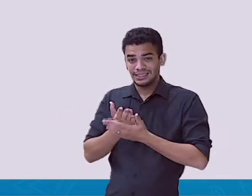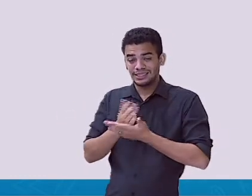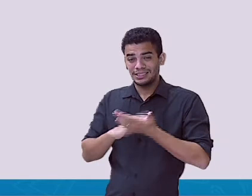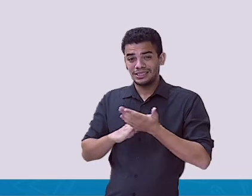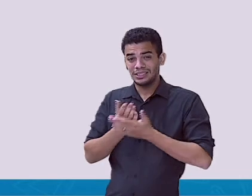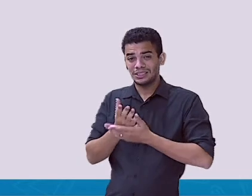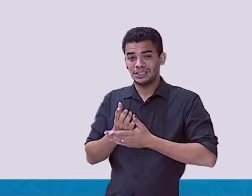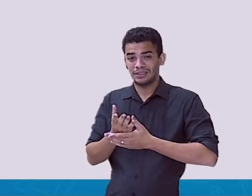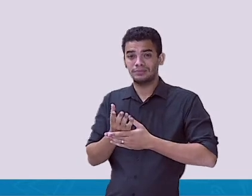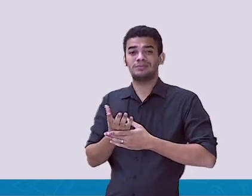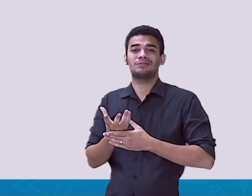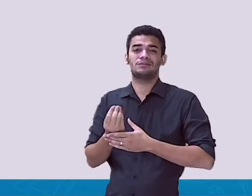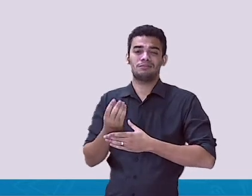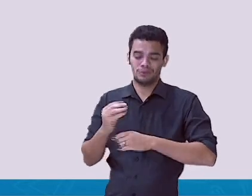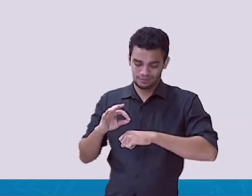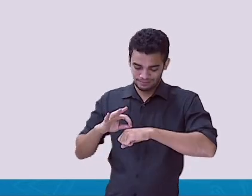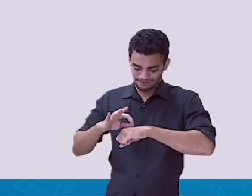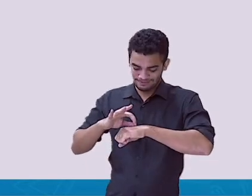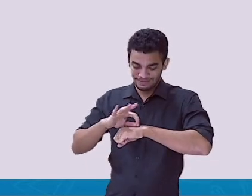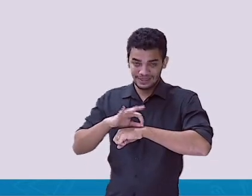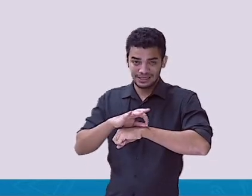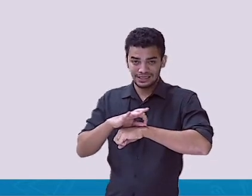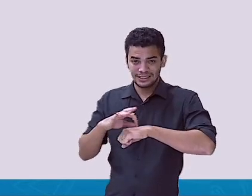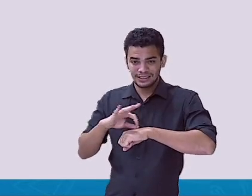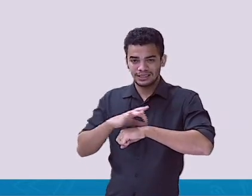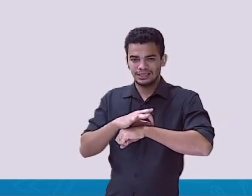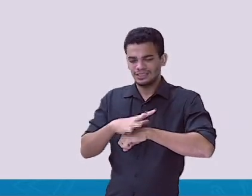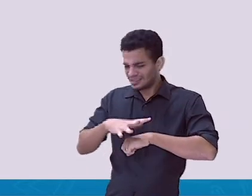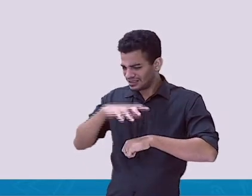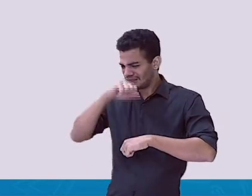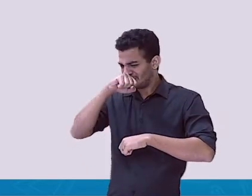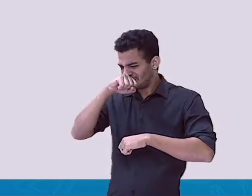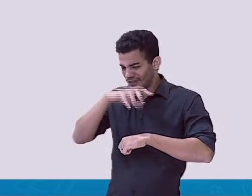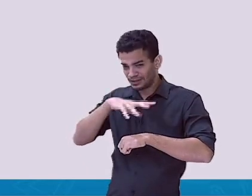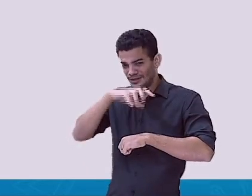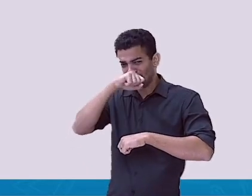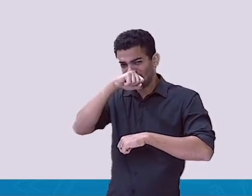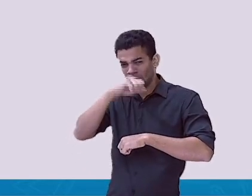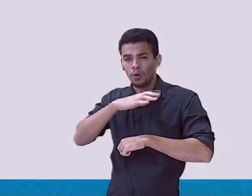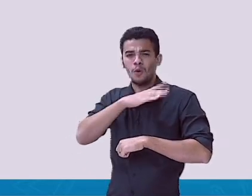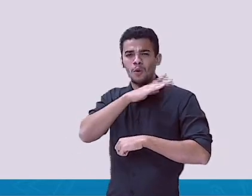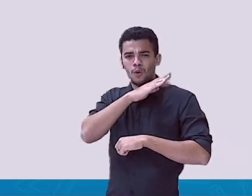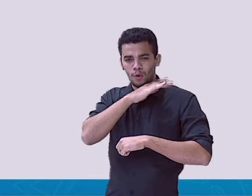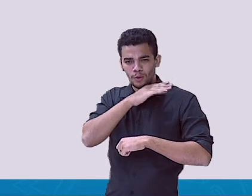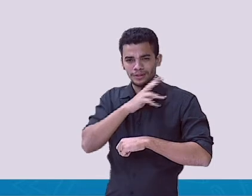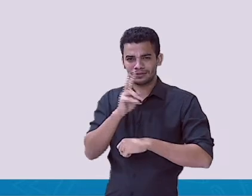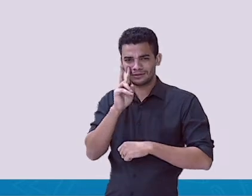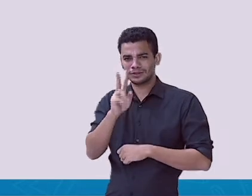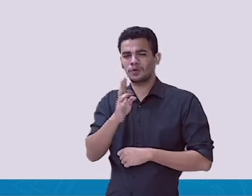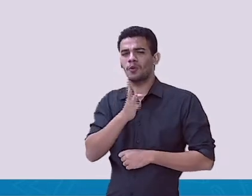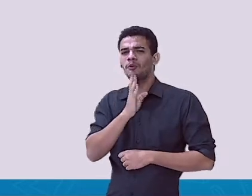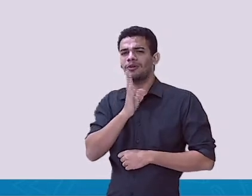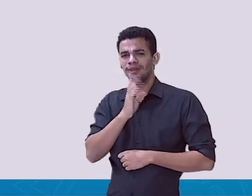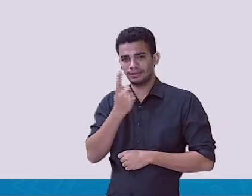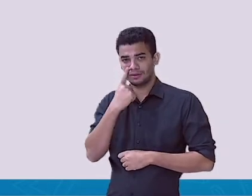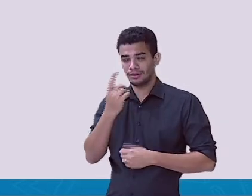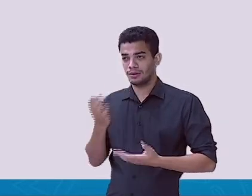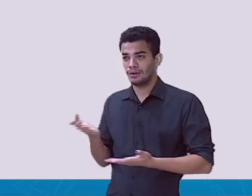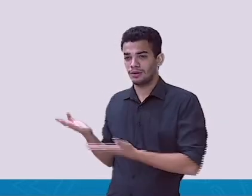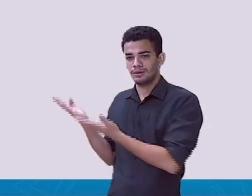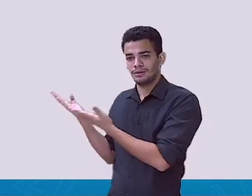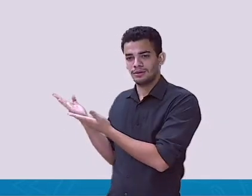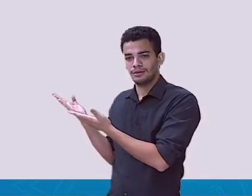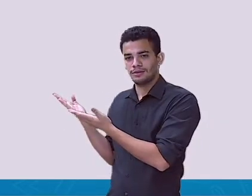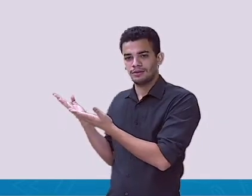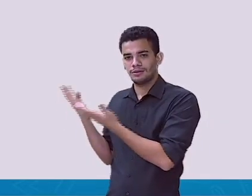aproveitar do outro. Será que a gente já viu o percevejo em algum lugar? Olha lá como ele é, olha. Ele